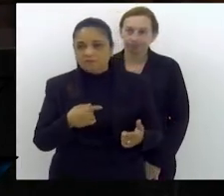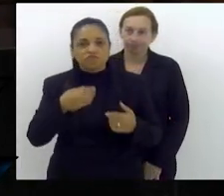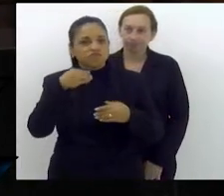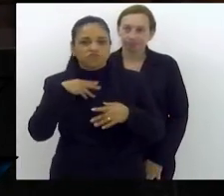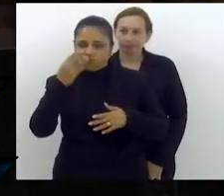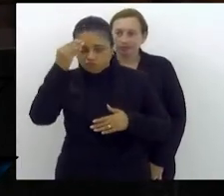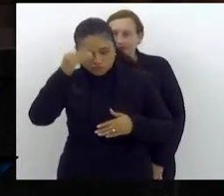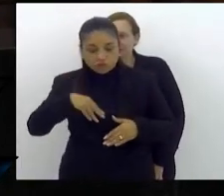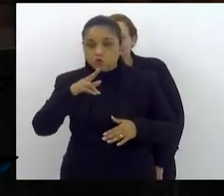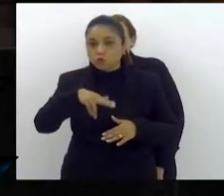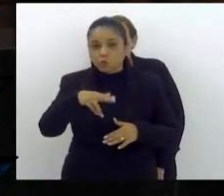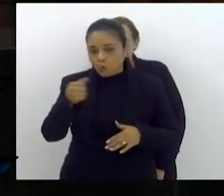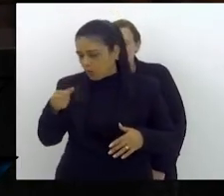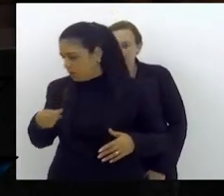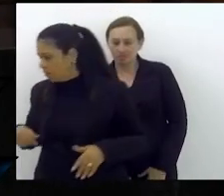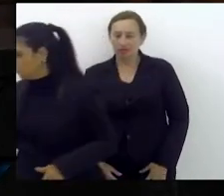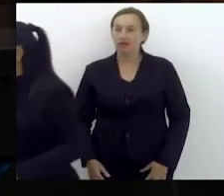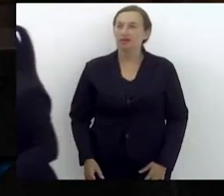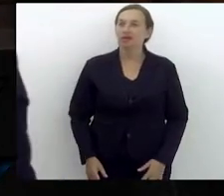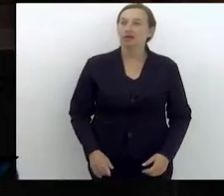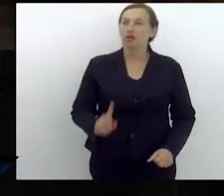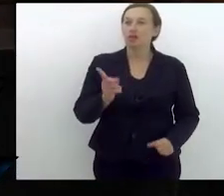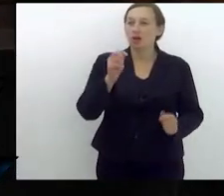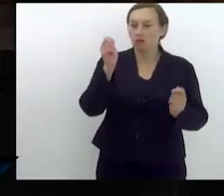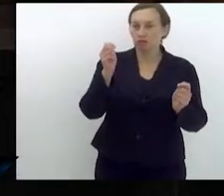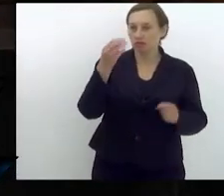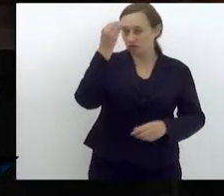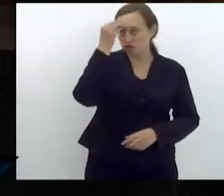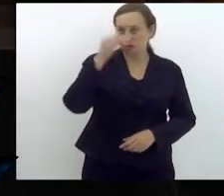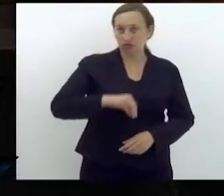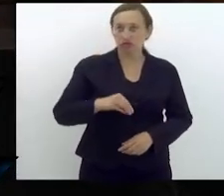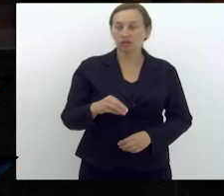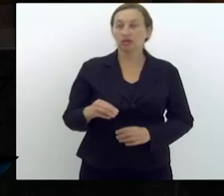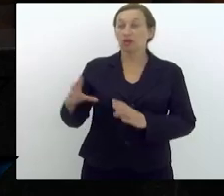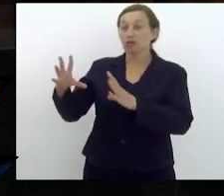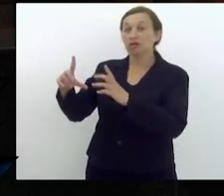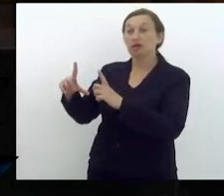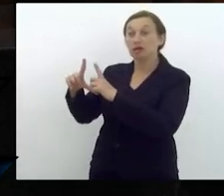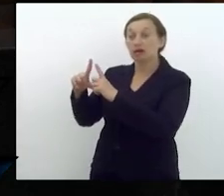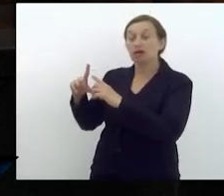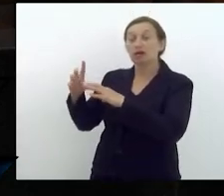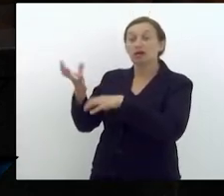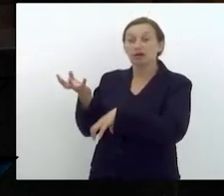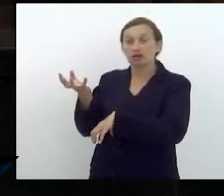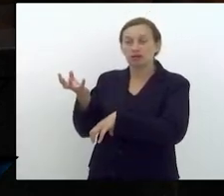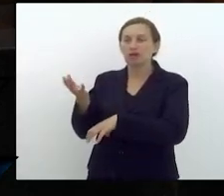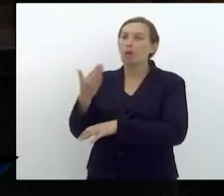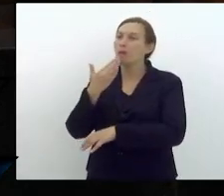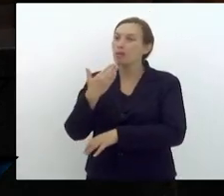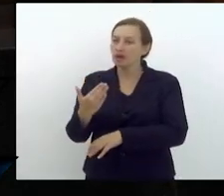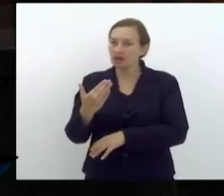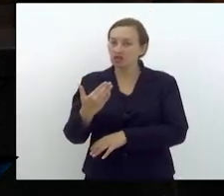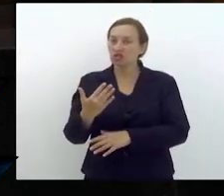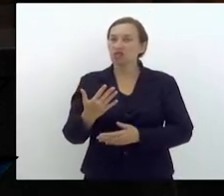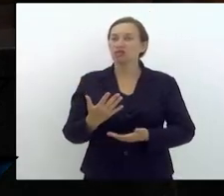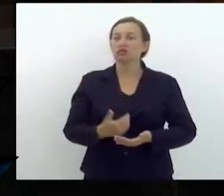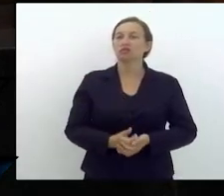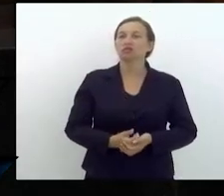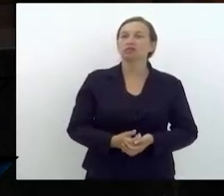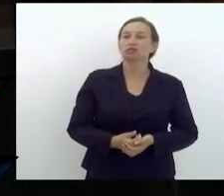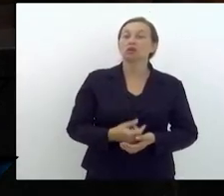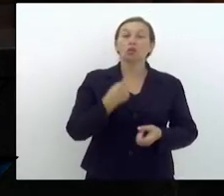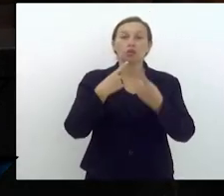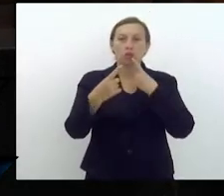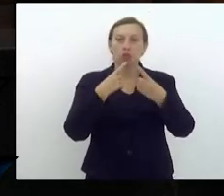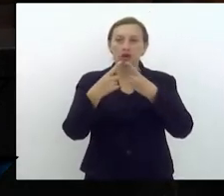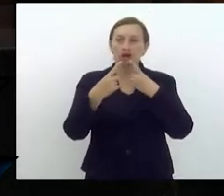desistir então Além de estar buscando em Brasília uma solução efetiva da ANTT reforçando o MPF tá pedindo de não ter despejo de não ter essa